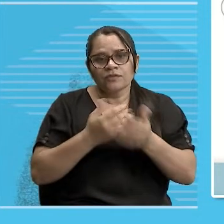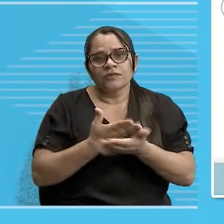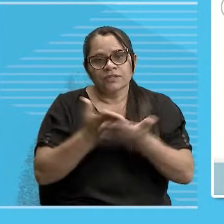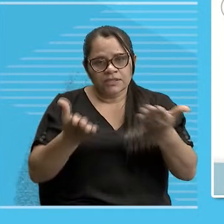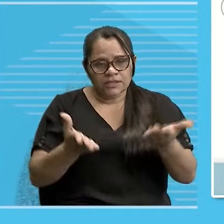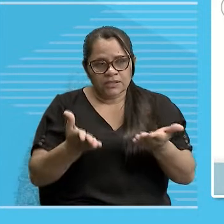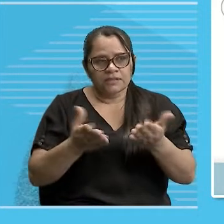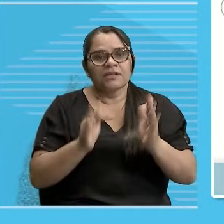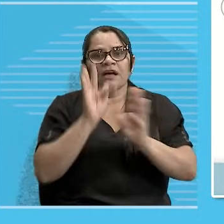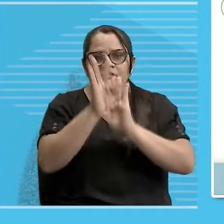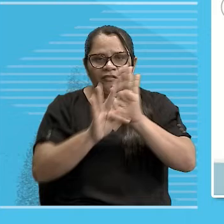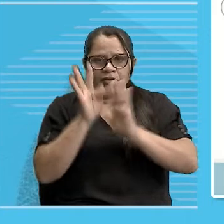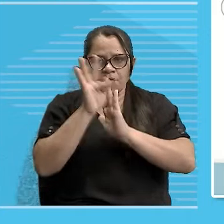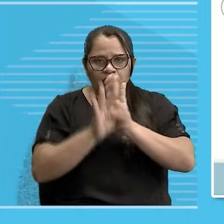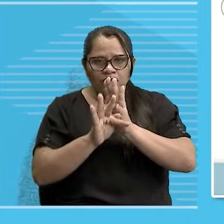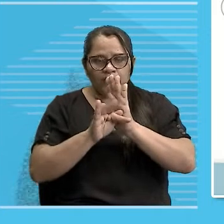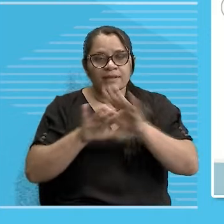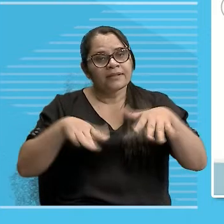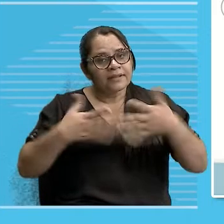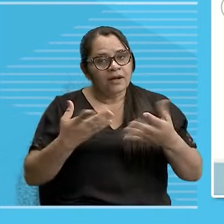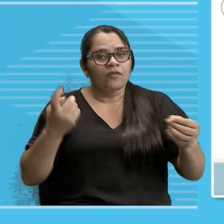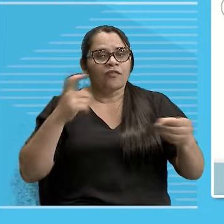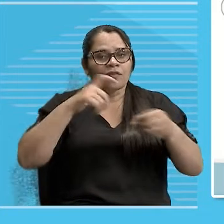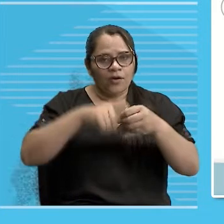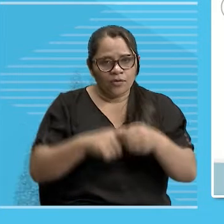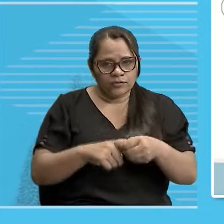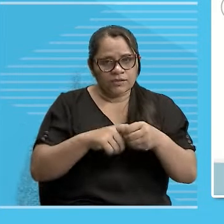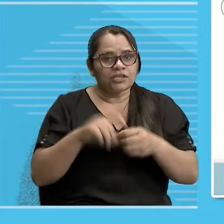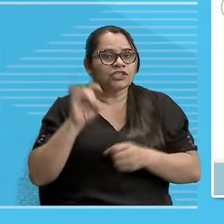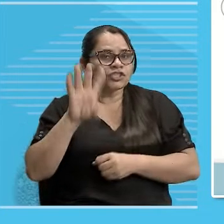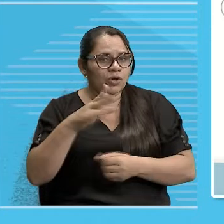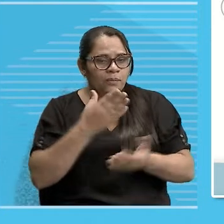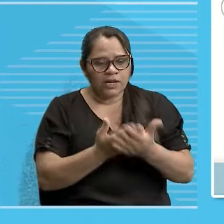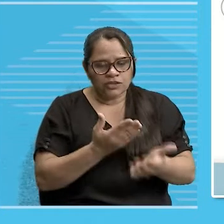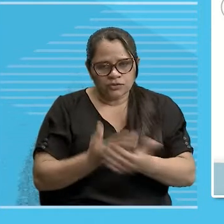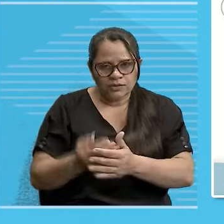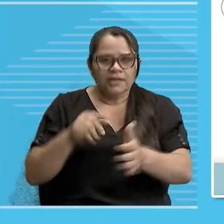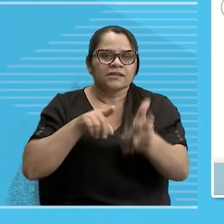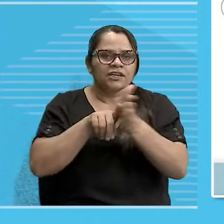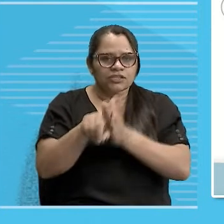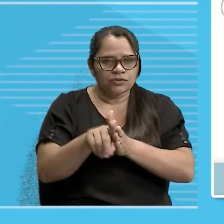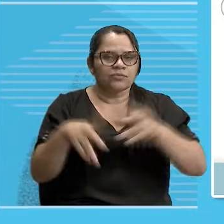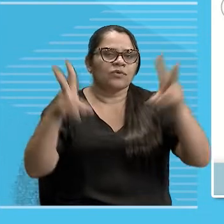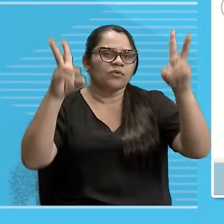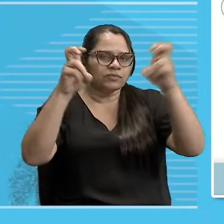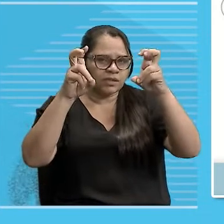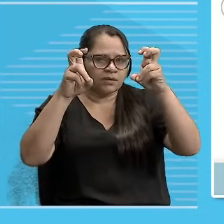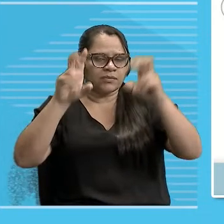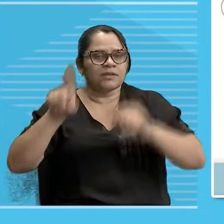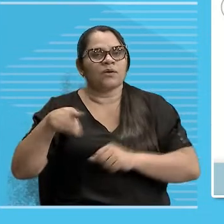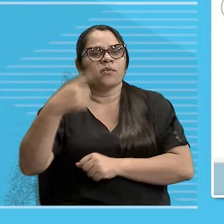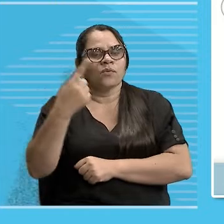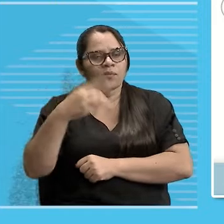bom? Aí a gente volta só para trabalhar com algumas questões sobre esse tema. Um minutinho na tela.